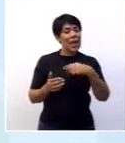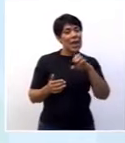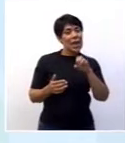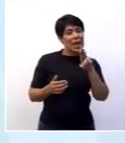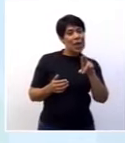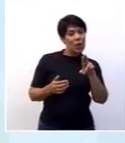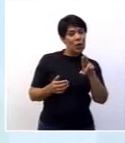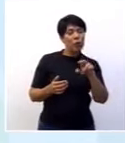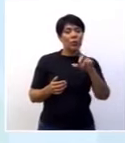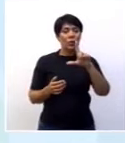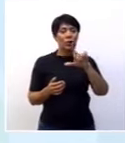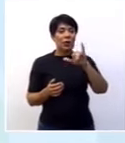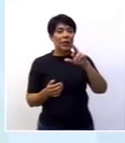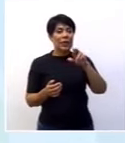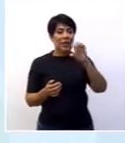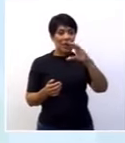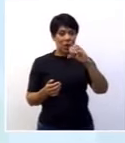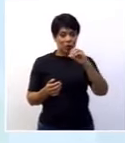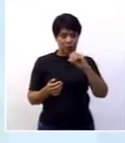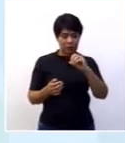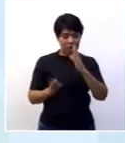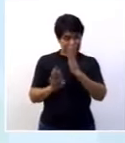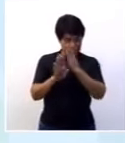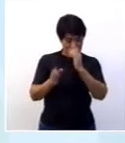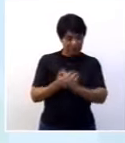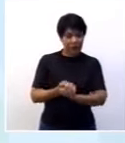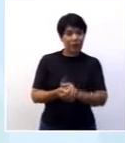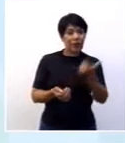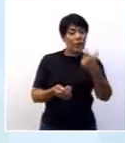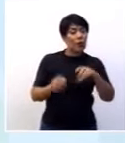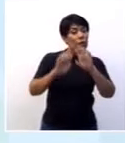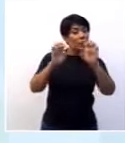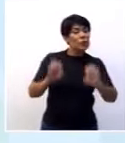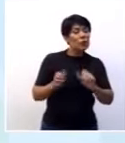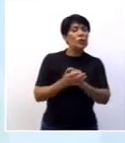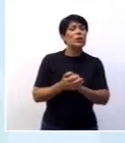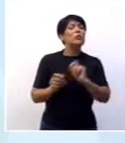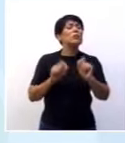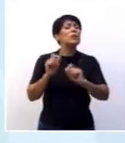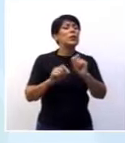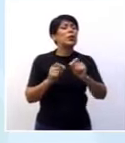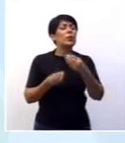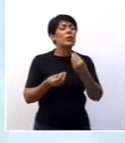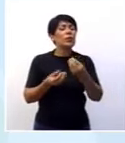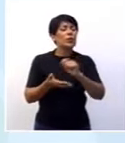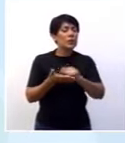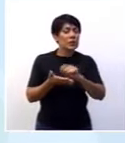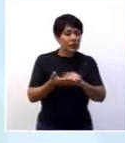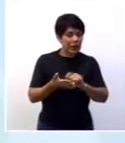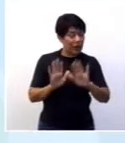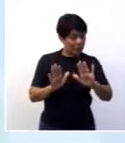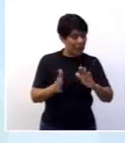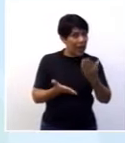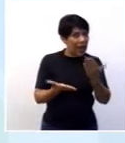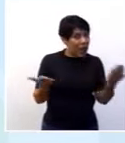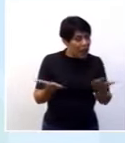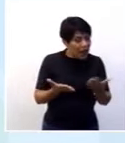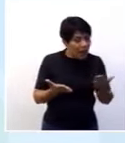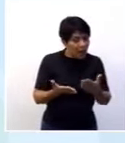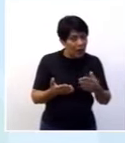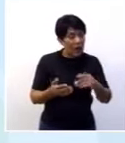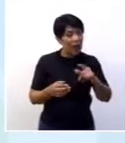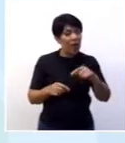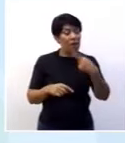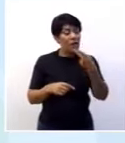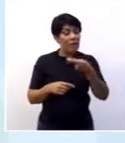Na perspectiva do autor, a estrutura a quem? Que recursos da escrita? Lembrem-se, agora nós estamos falando em